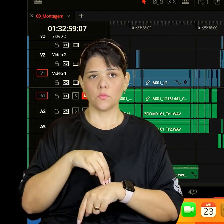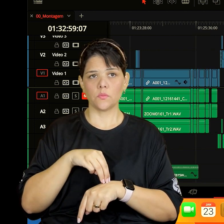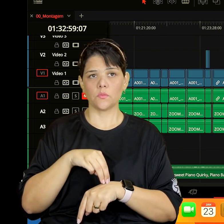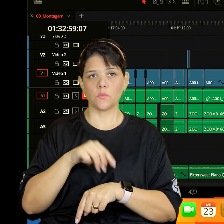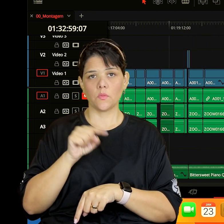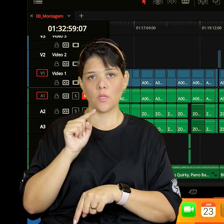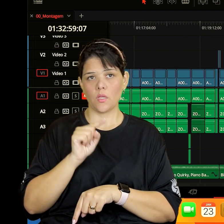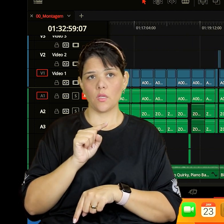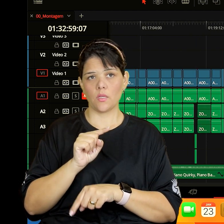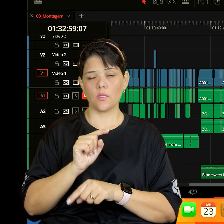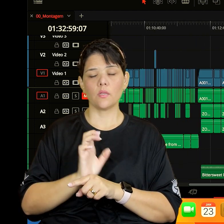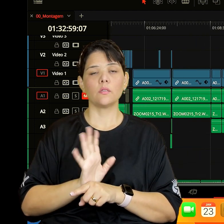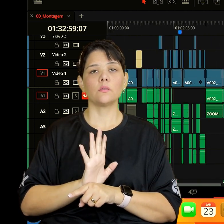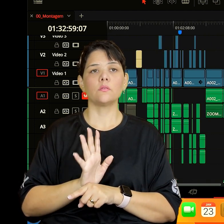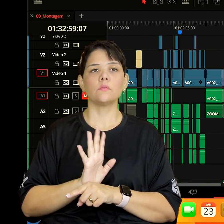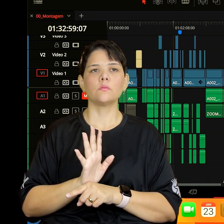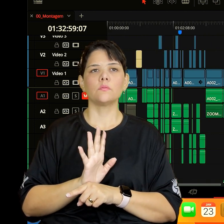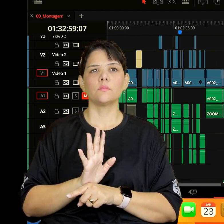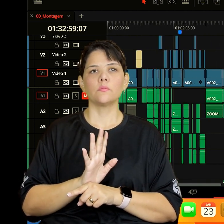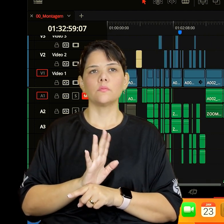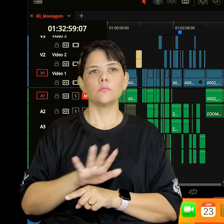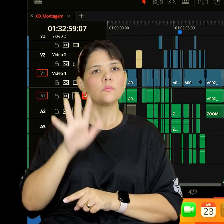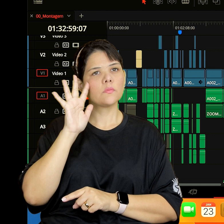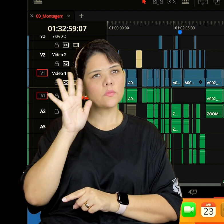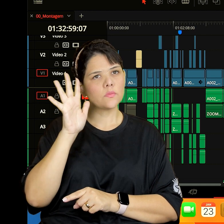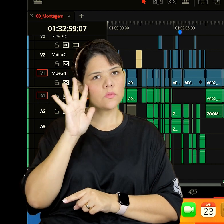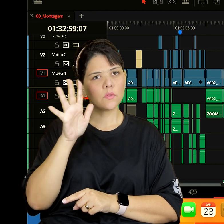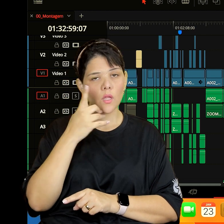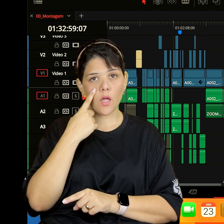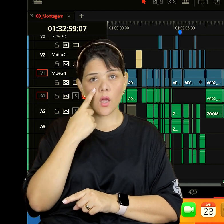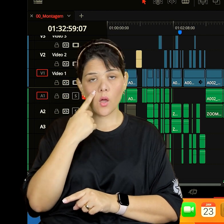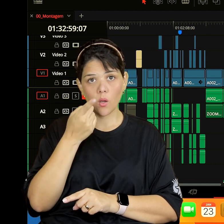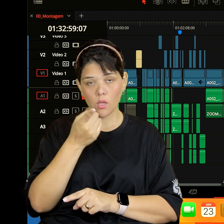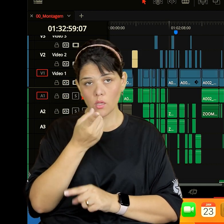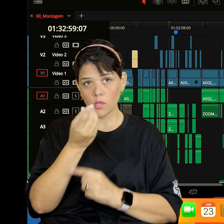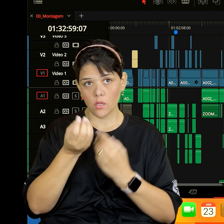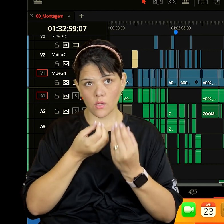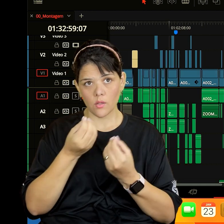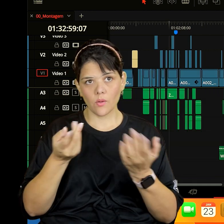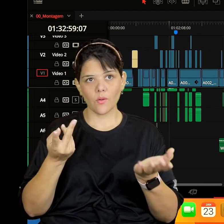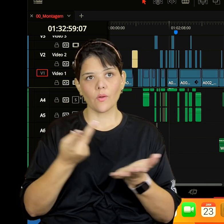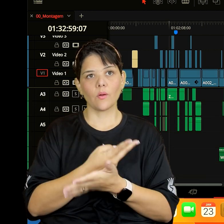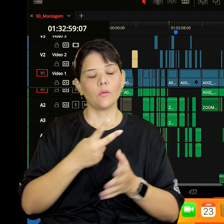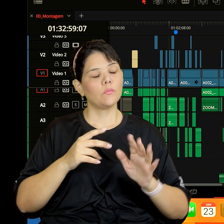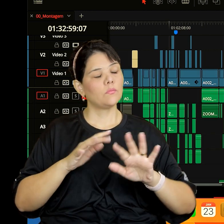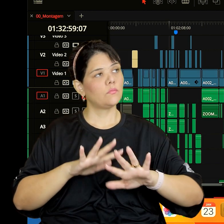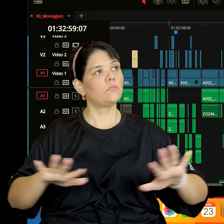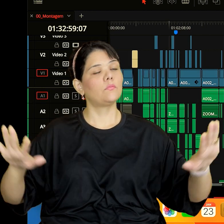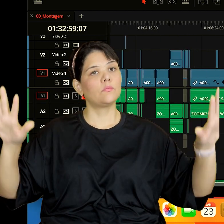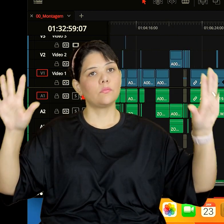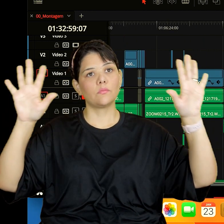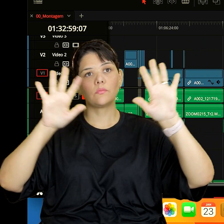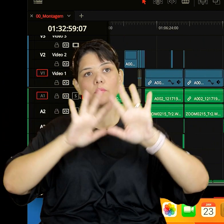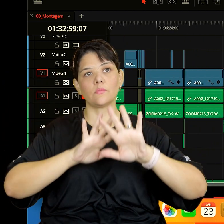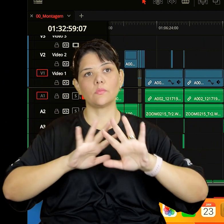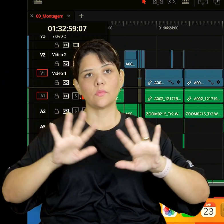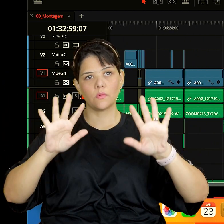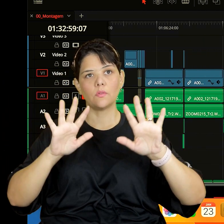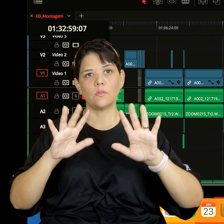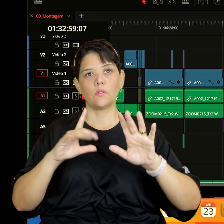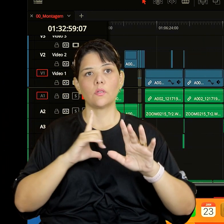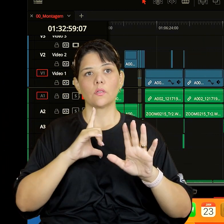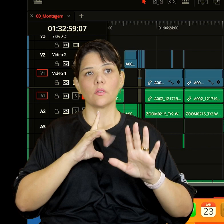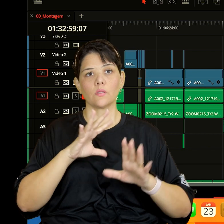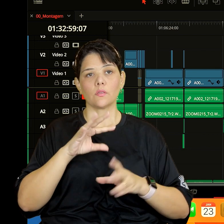Então, só para vocês derem a primeira olhada, assim, todo o trabalho, toda meio que bagunça que vem. Tem uma lógica aqui